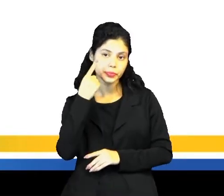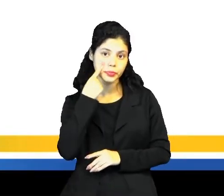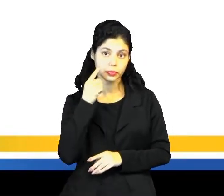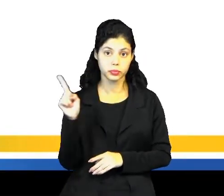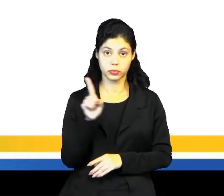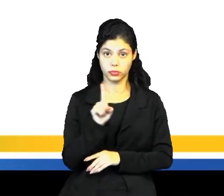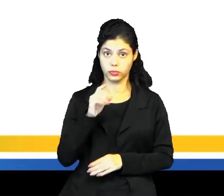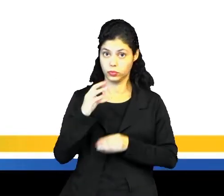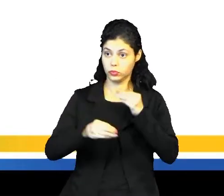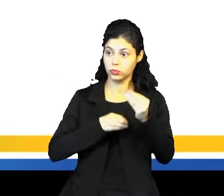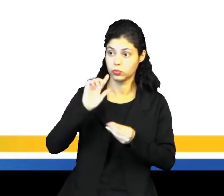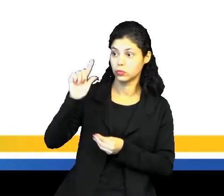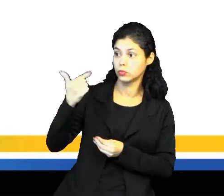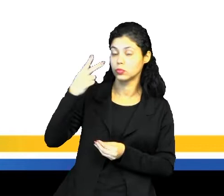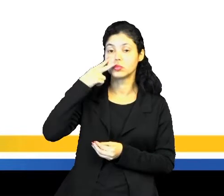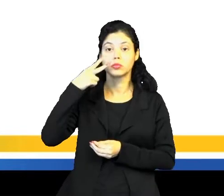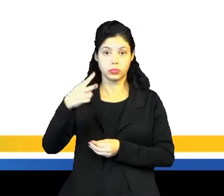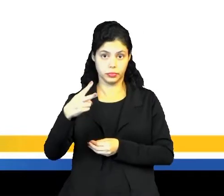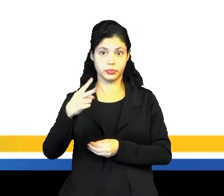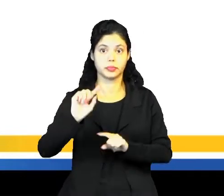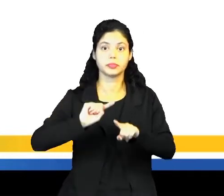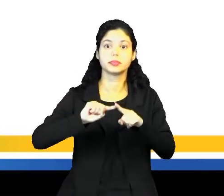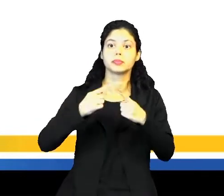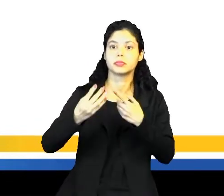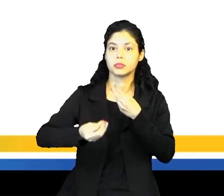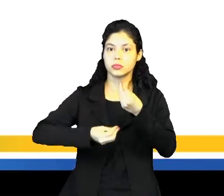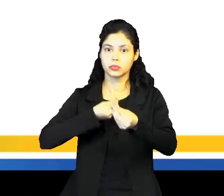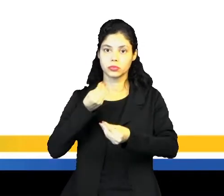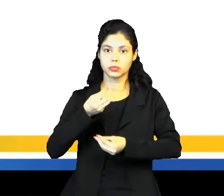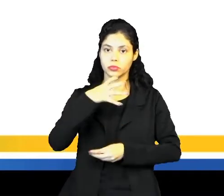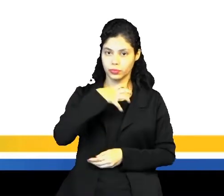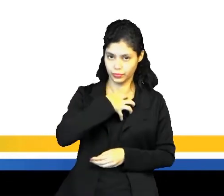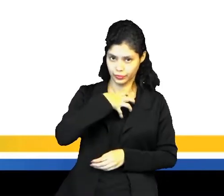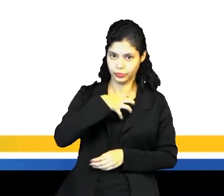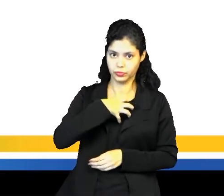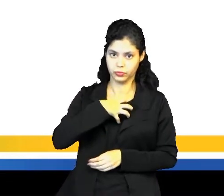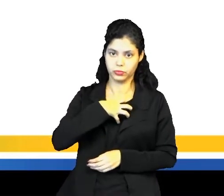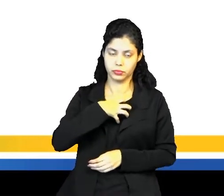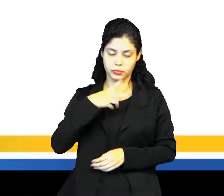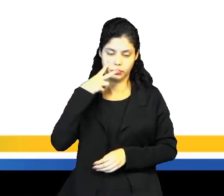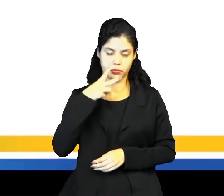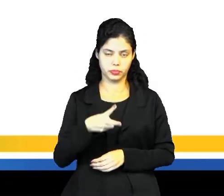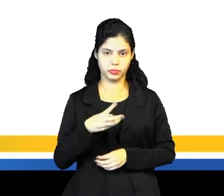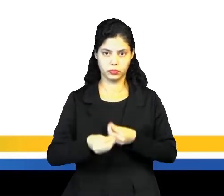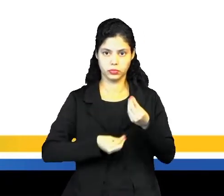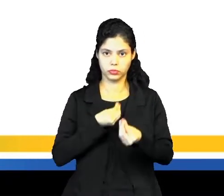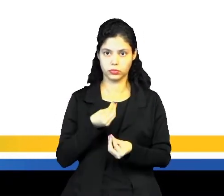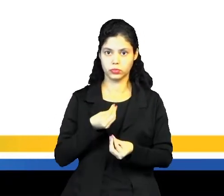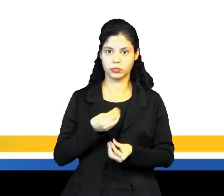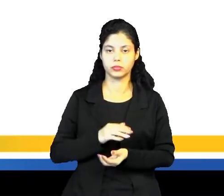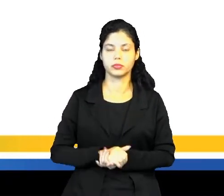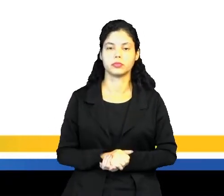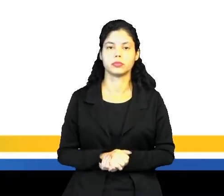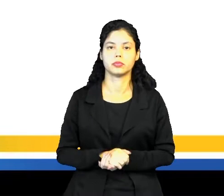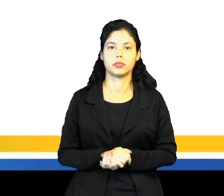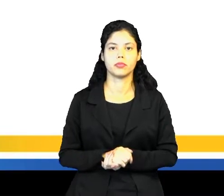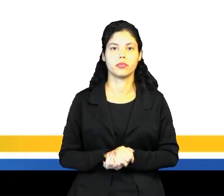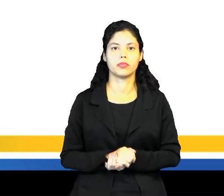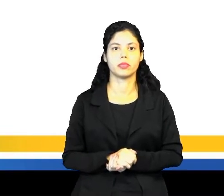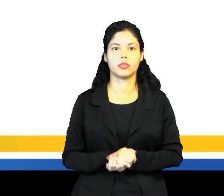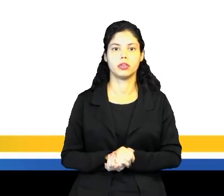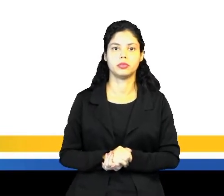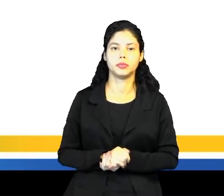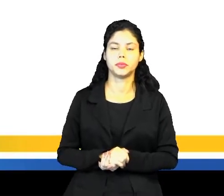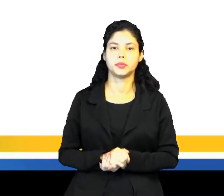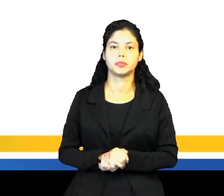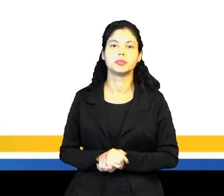né, não do como os outros veem ele, mas de como ele se sente ou como ele se vê, né? Então, é uma